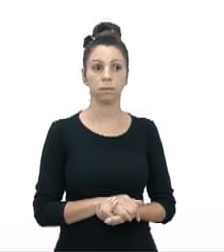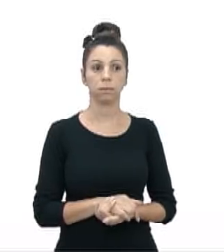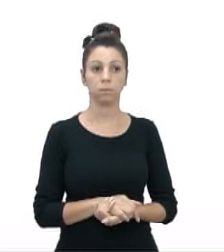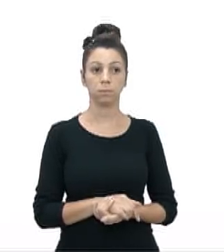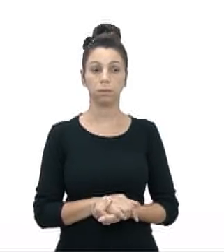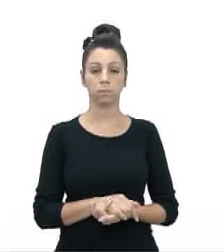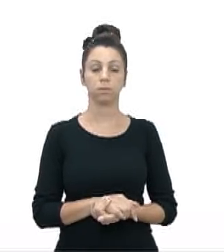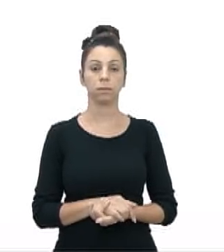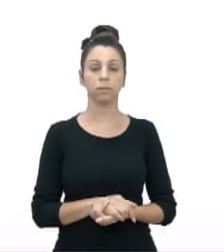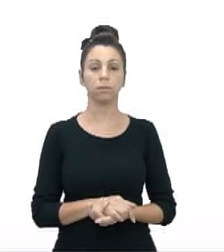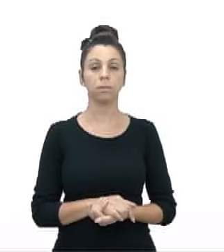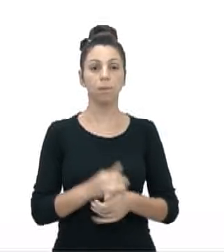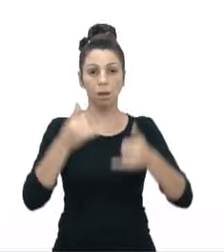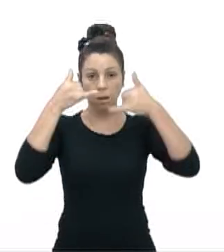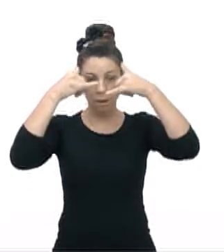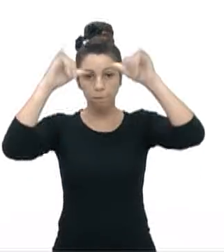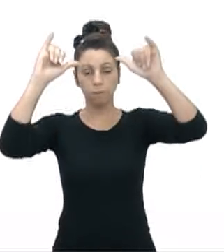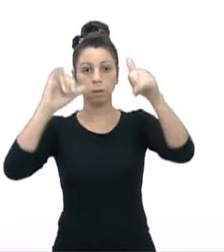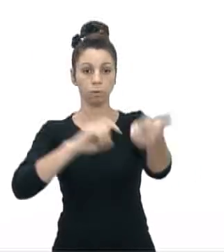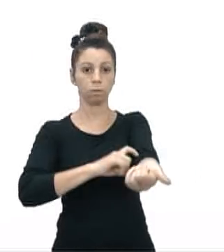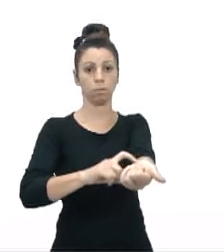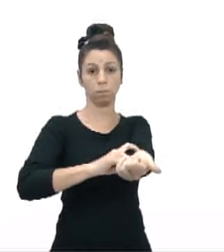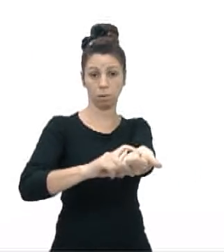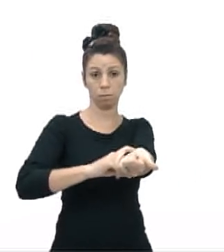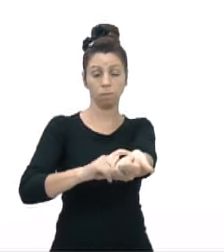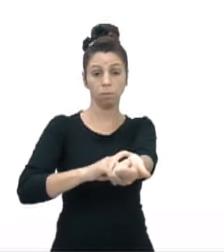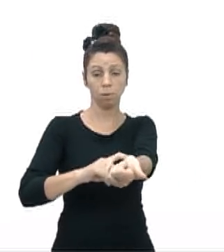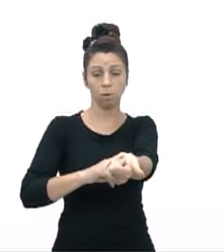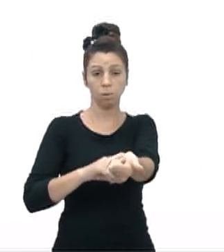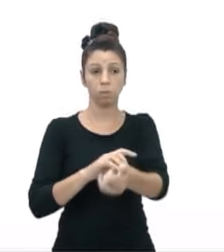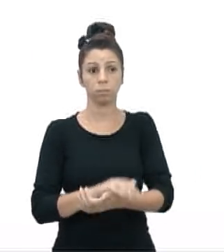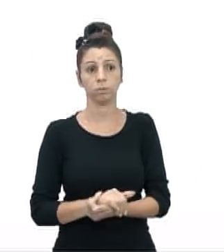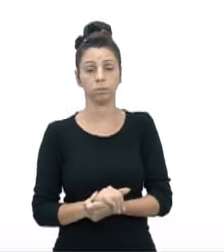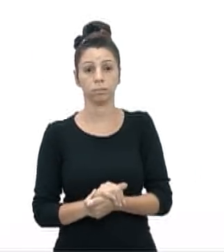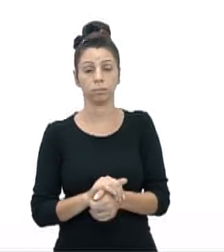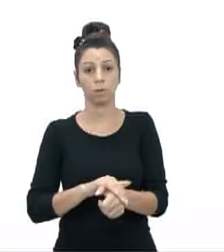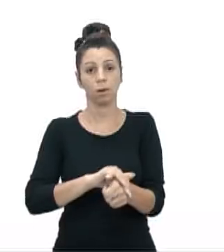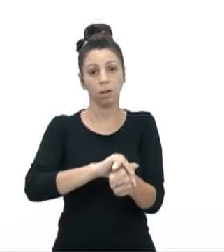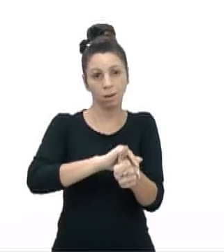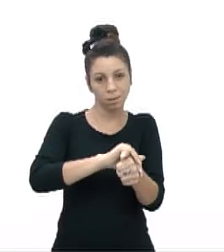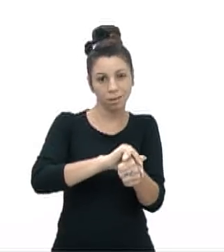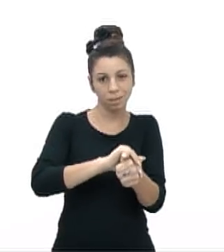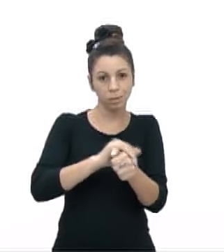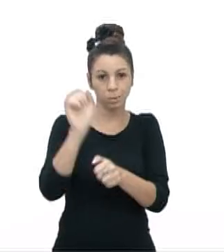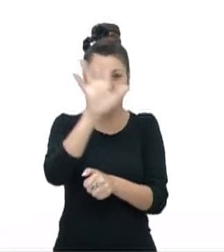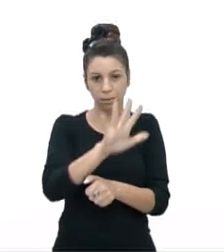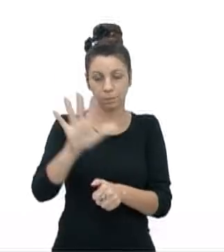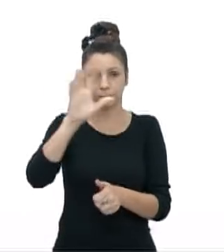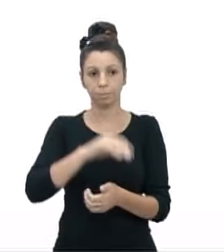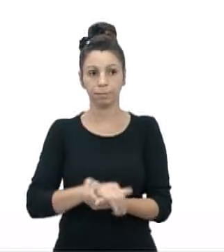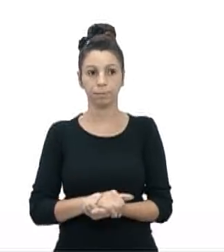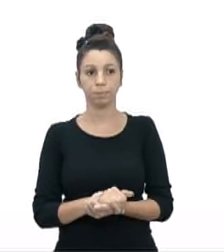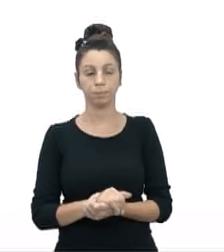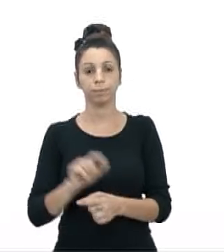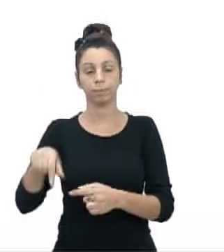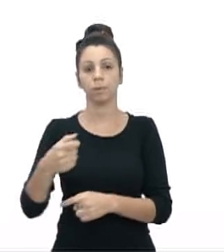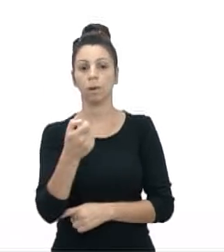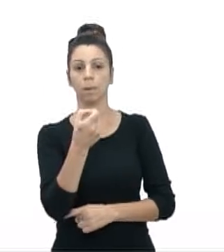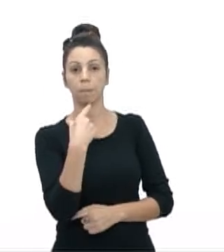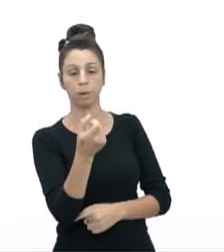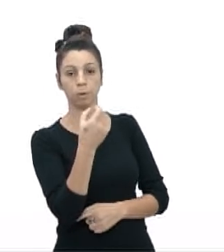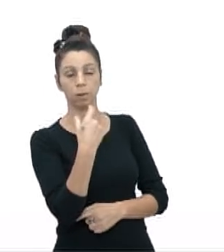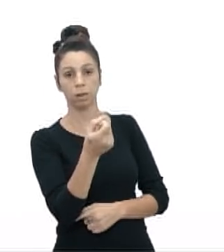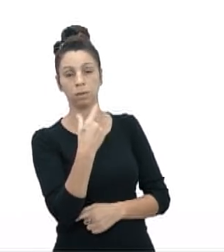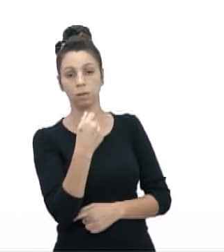stress, evite o estresse, né, desenho ali de uma tartaruga, e na sequência tome a medicação conforme a